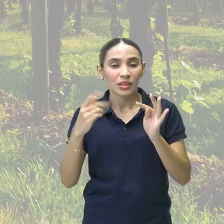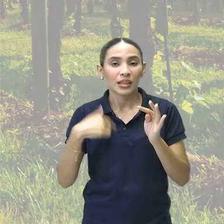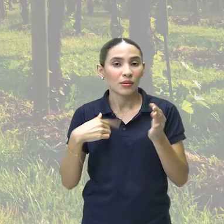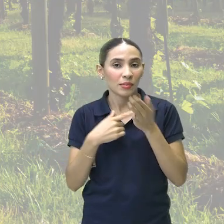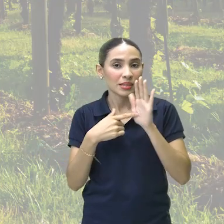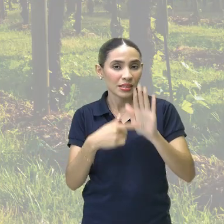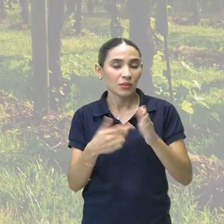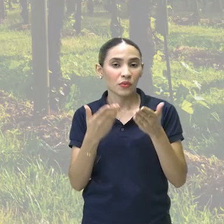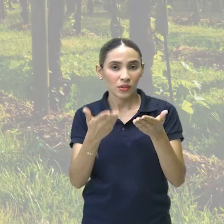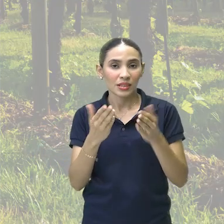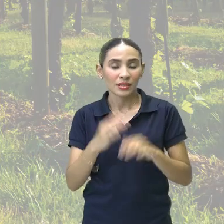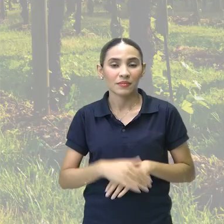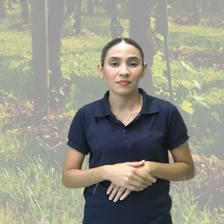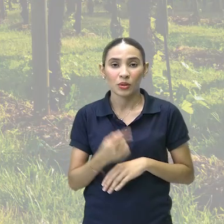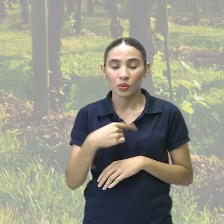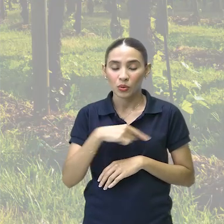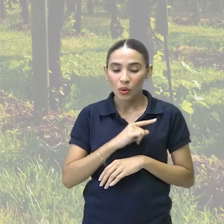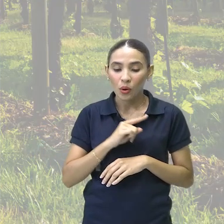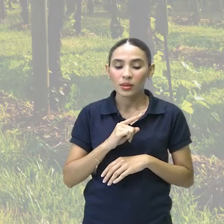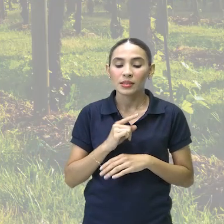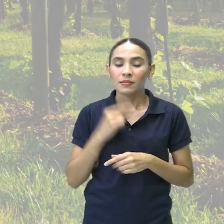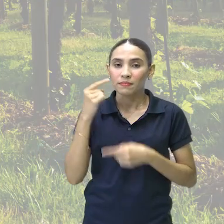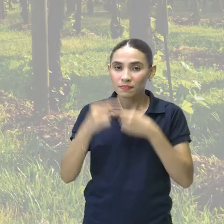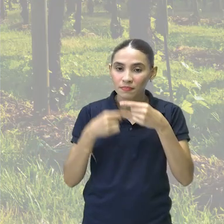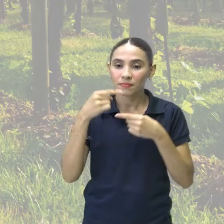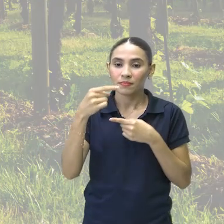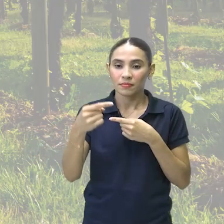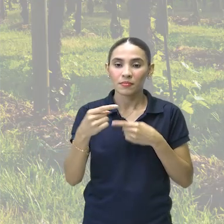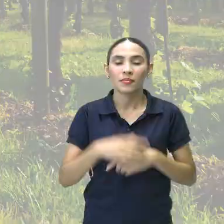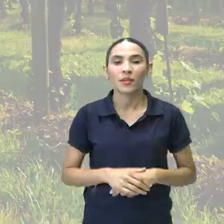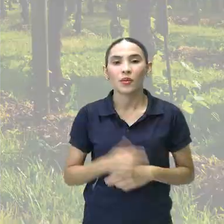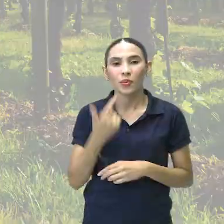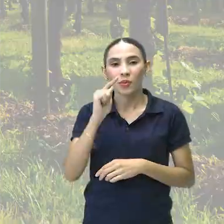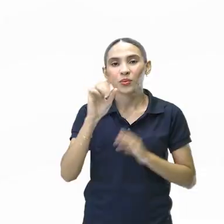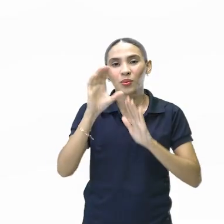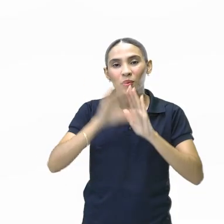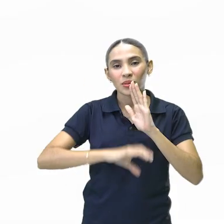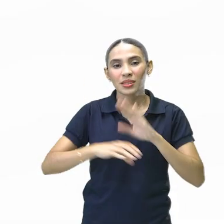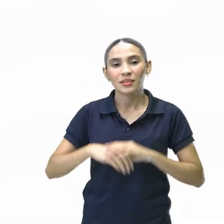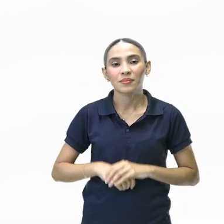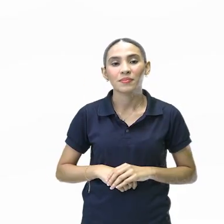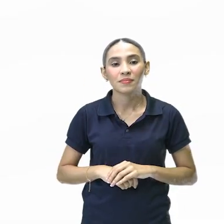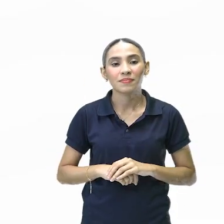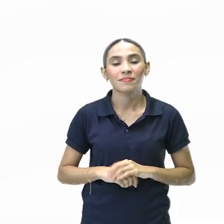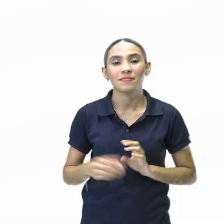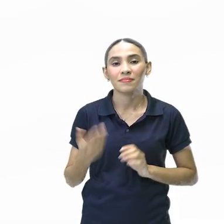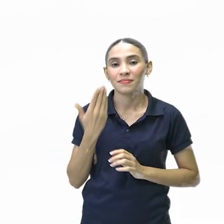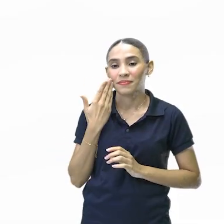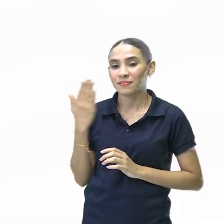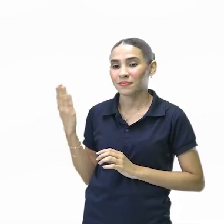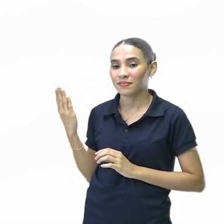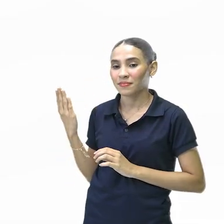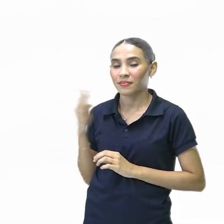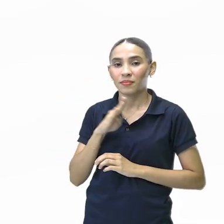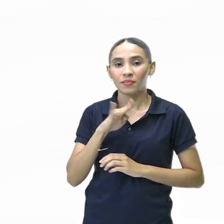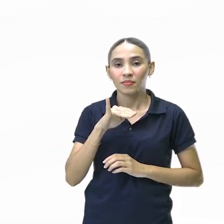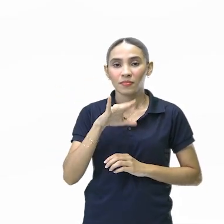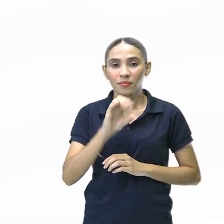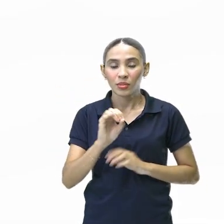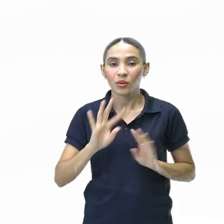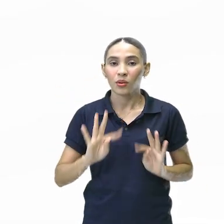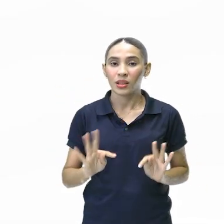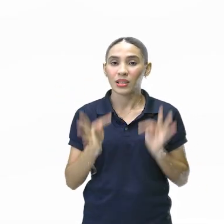para vocês, para a gente ir avançando para um outro conceito, que é a chamada